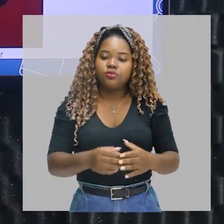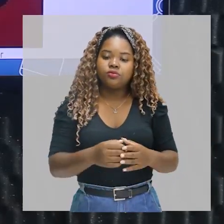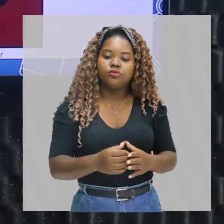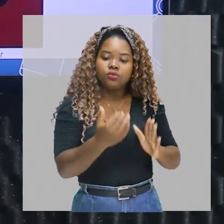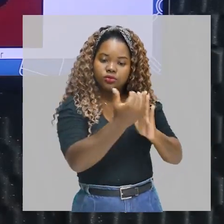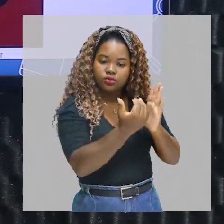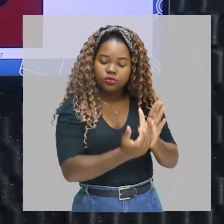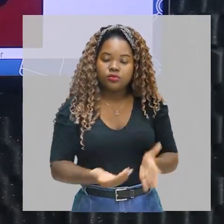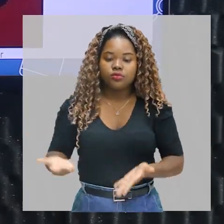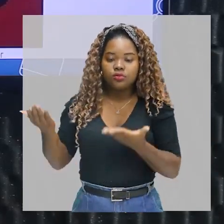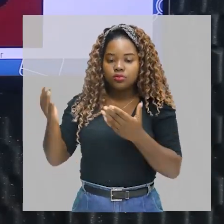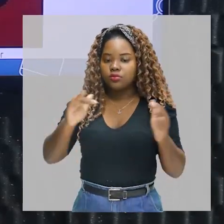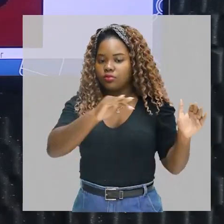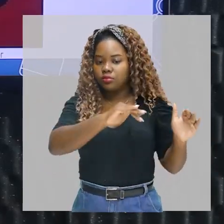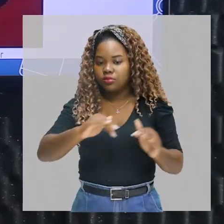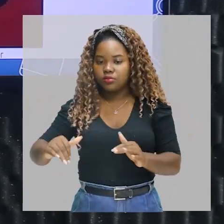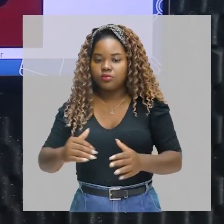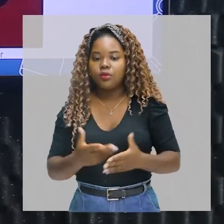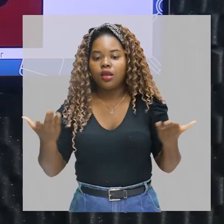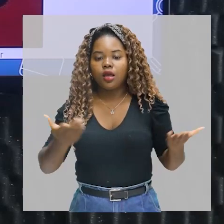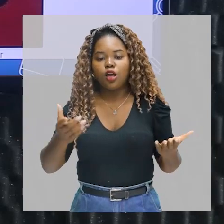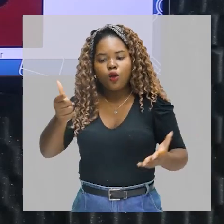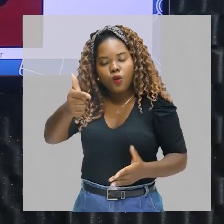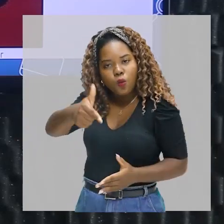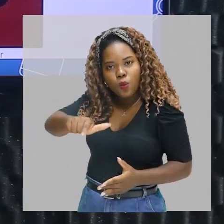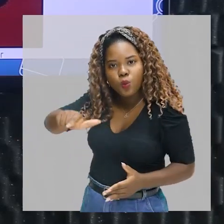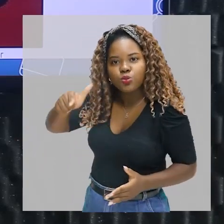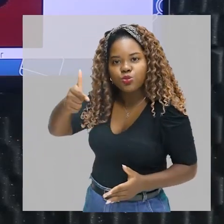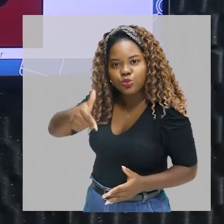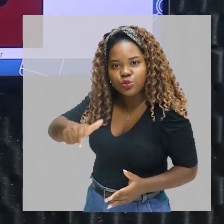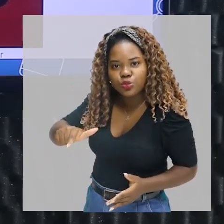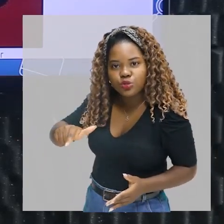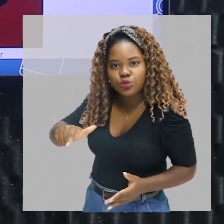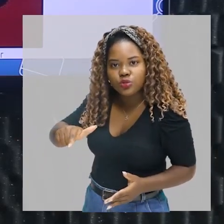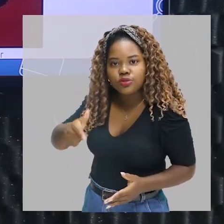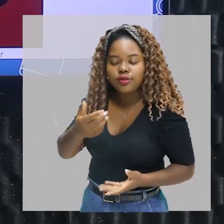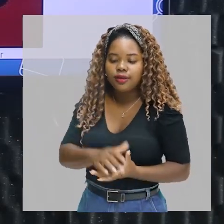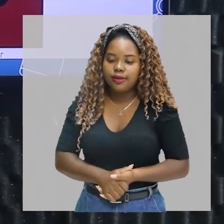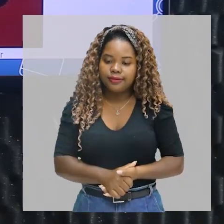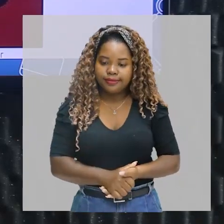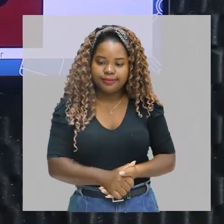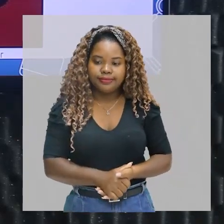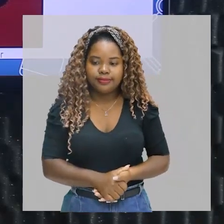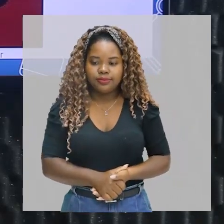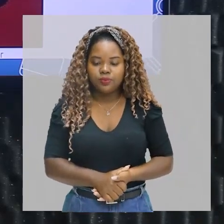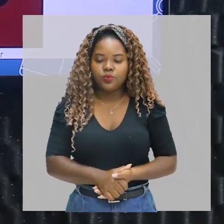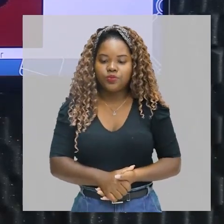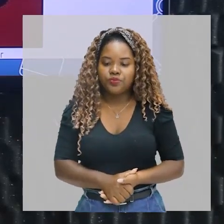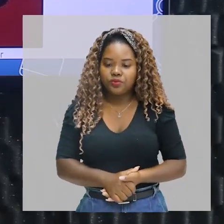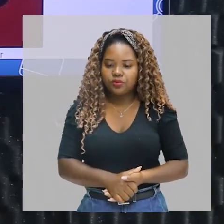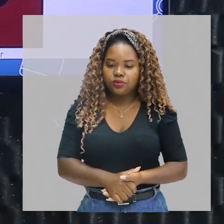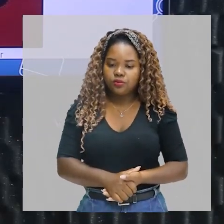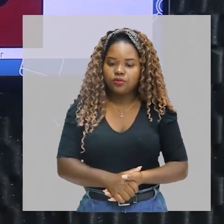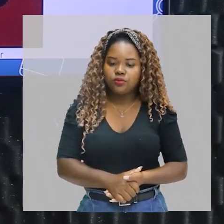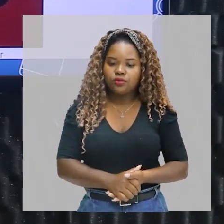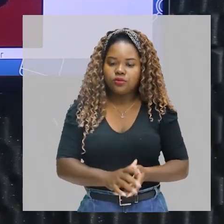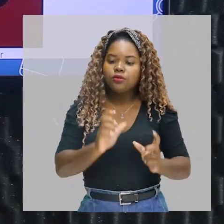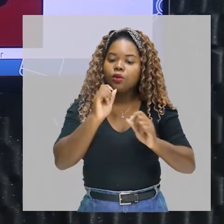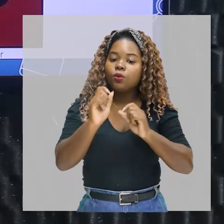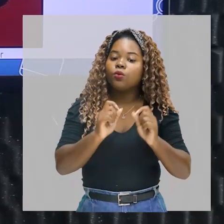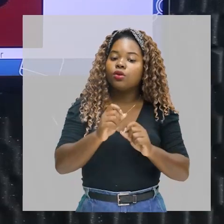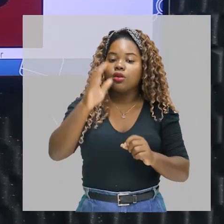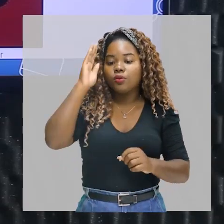aulinha. Então, princípio da continuidade. Vamos chegar nele, o tópico da nossa aula. O que o princípio